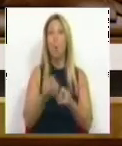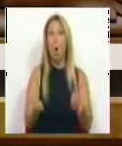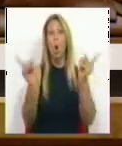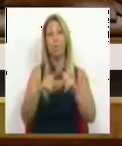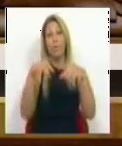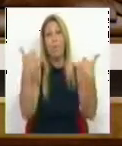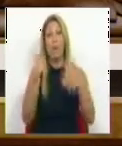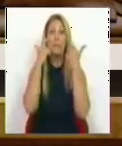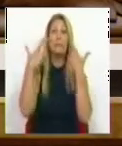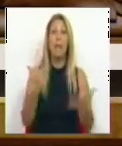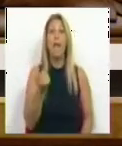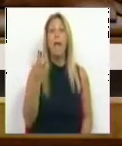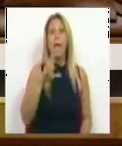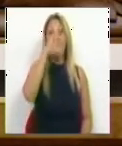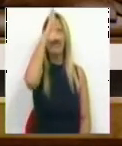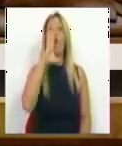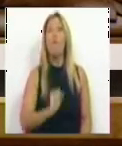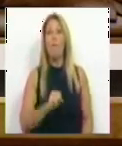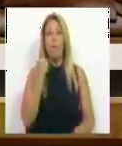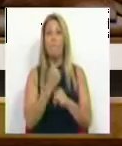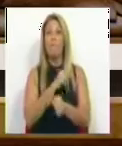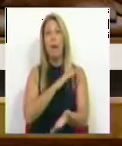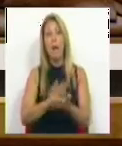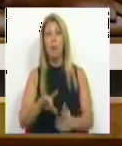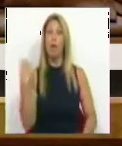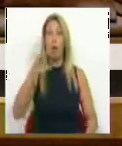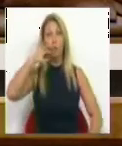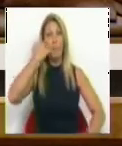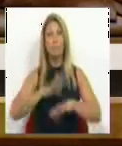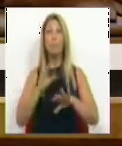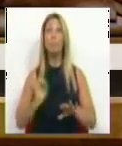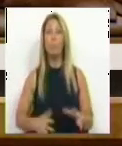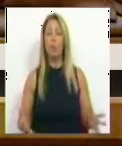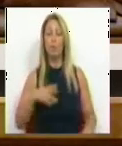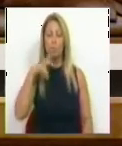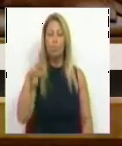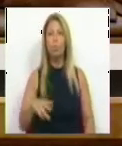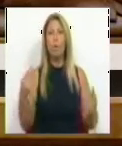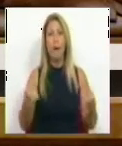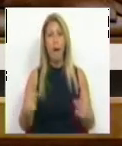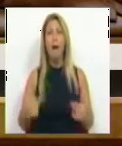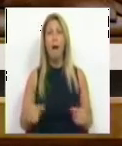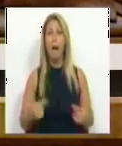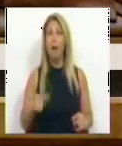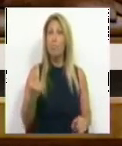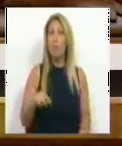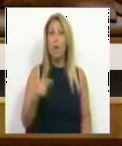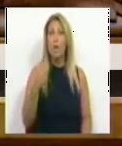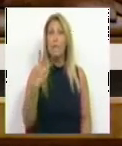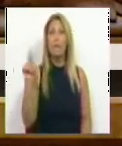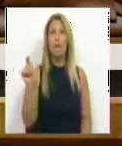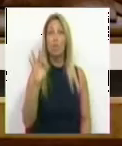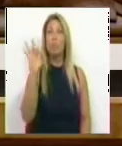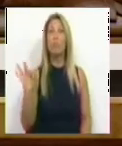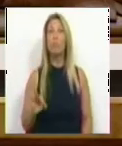mais uma vez, pagamos os custos desta inação. Em Portugal, existe apenas 3% da área florestal